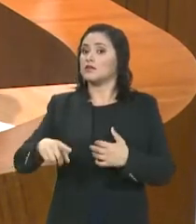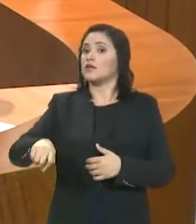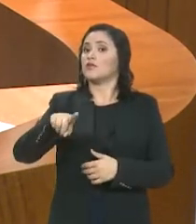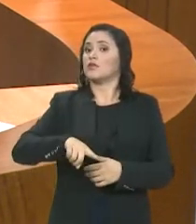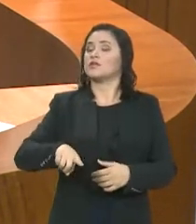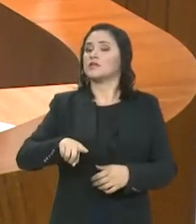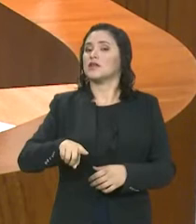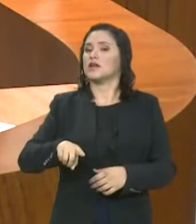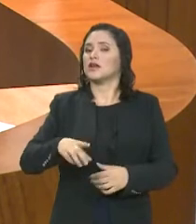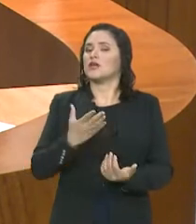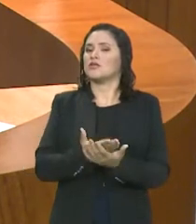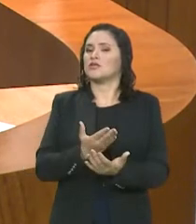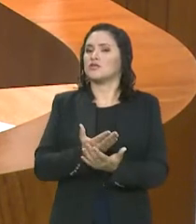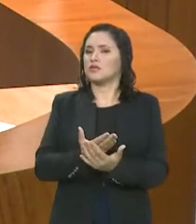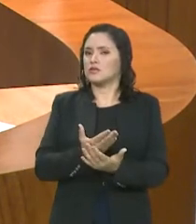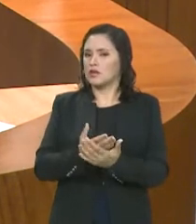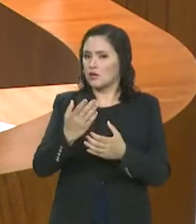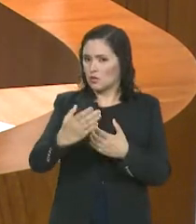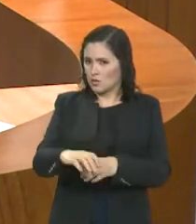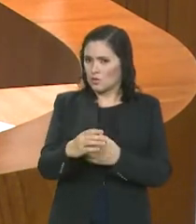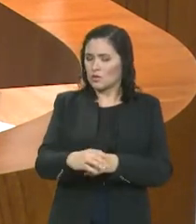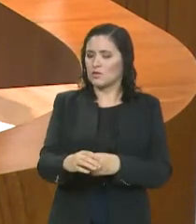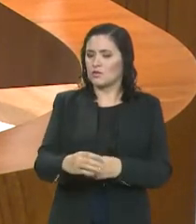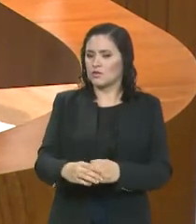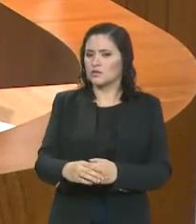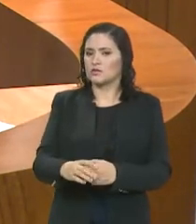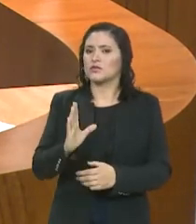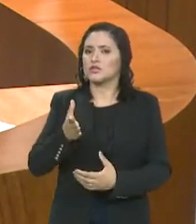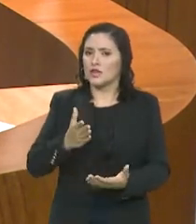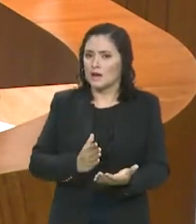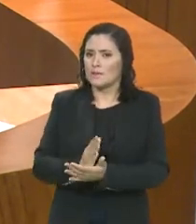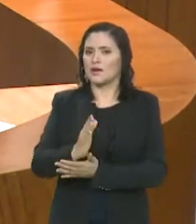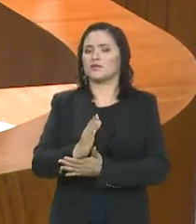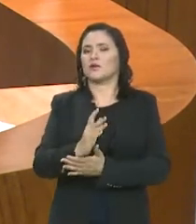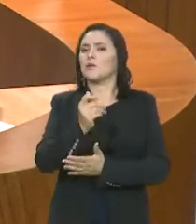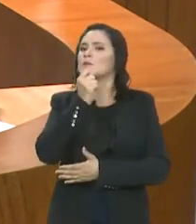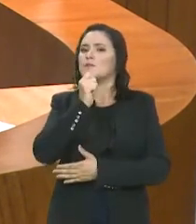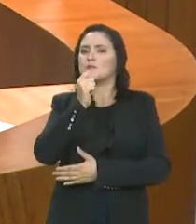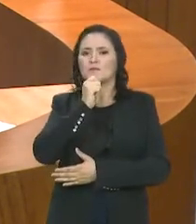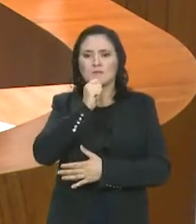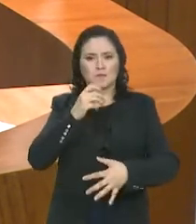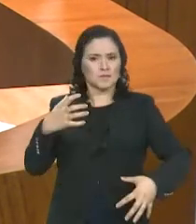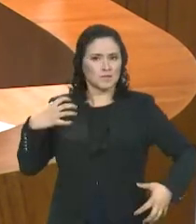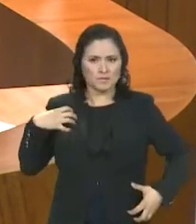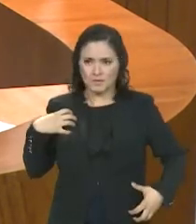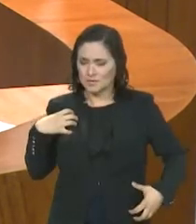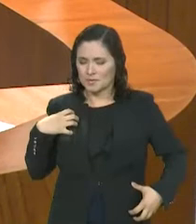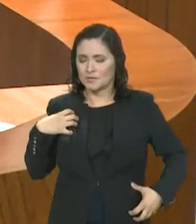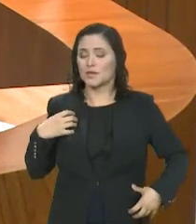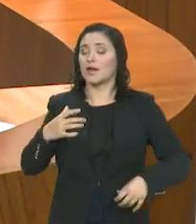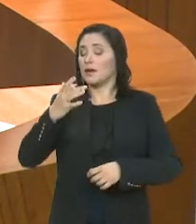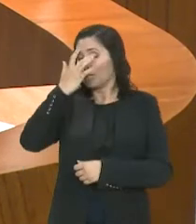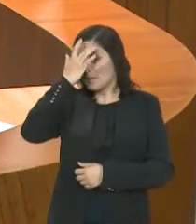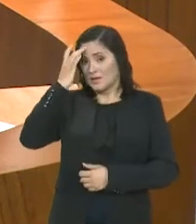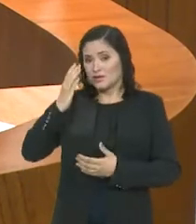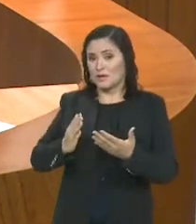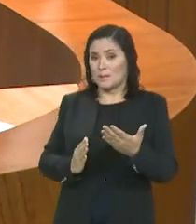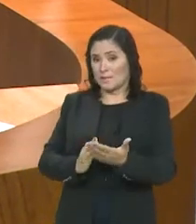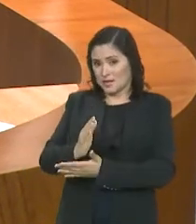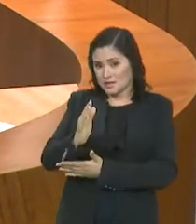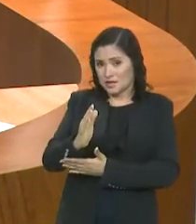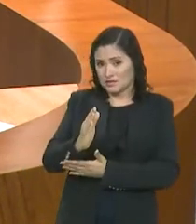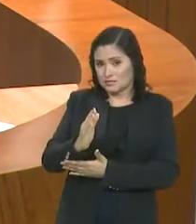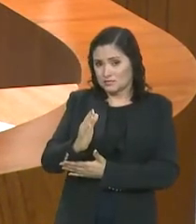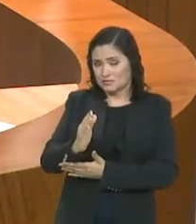público, você que já estudou, passou e não foi nomeado. Os aprovados em concurso e aqueles que estudam para concurso não